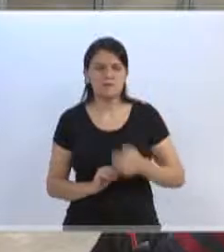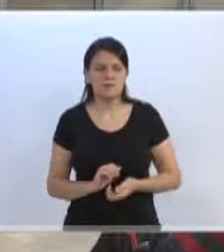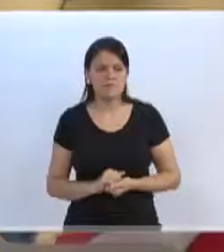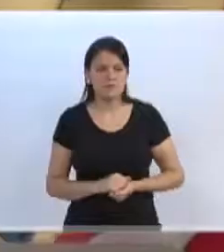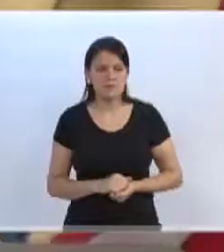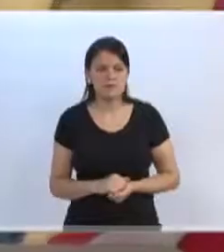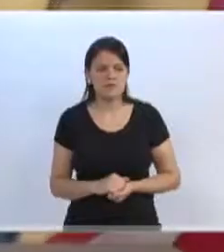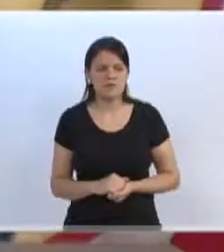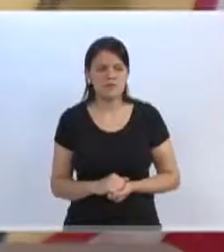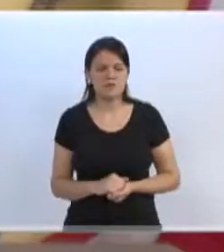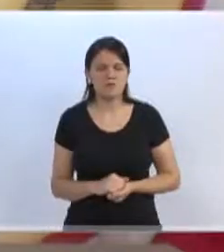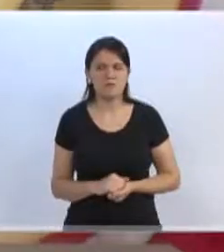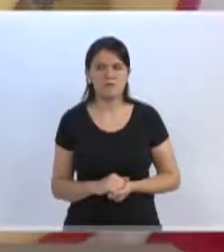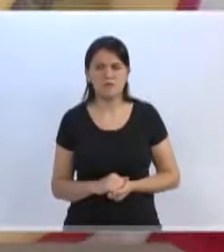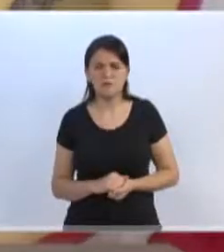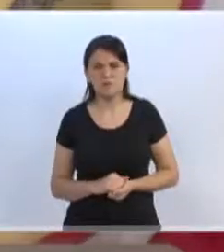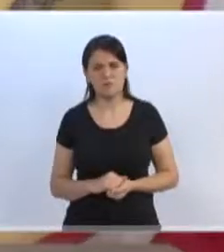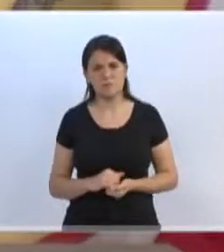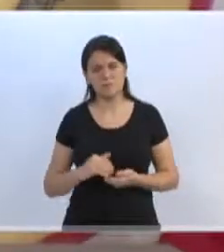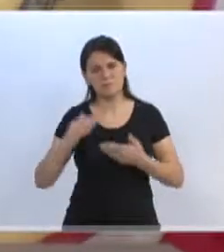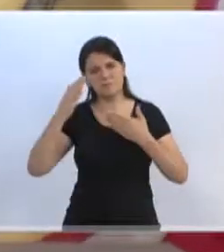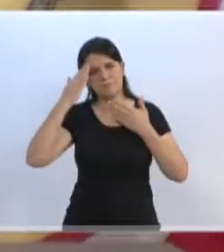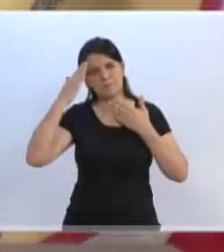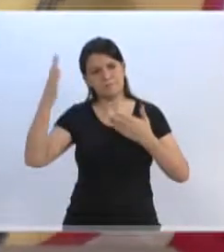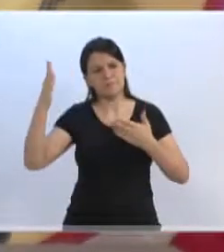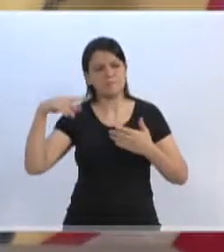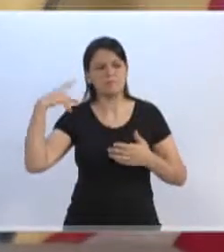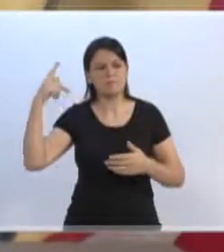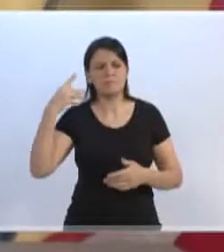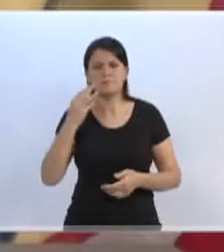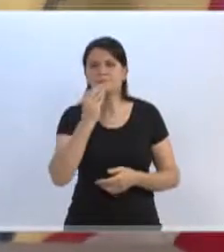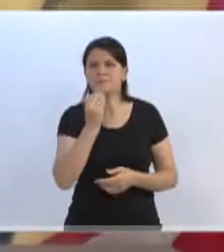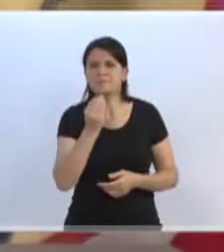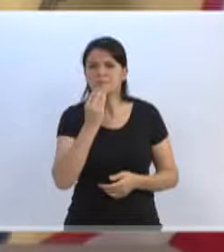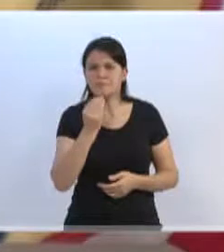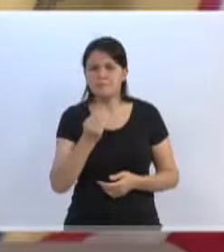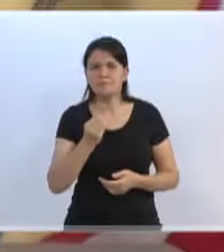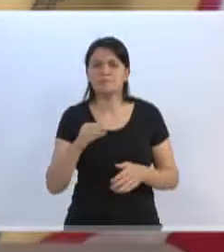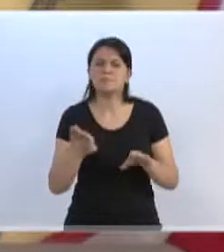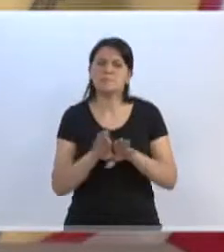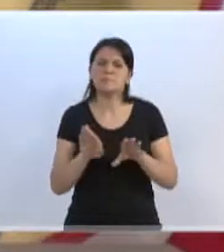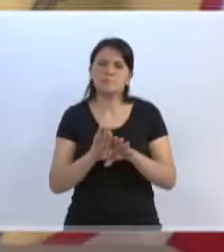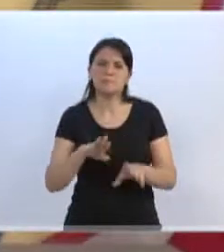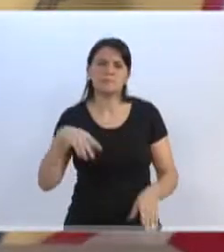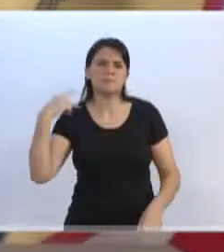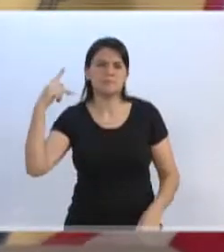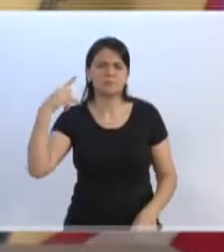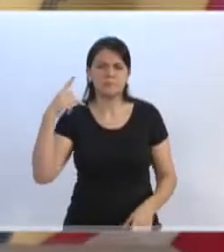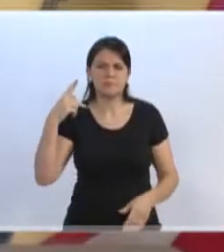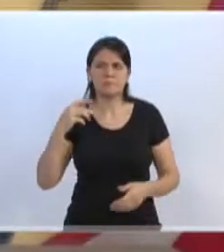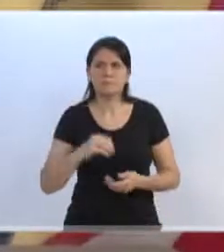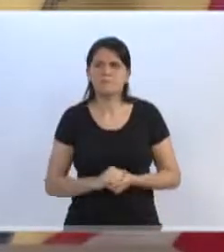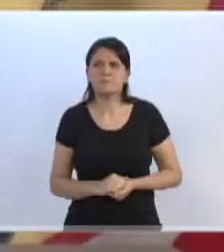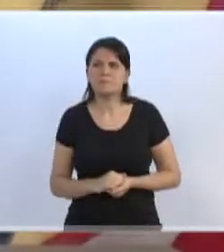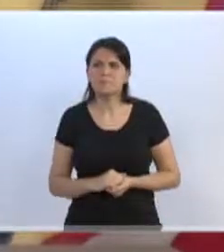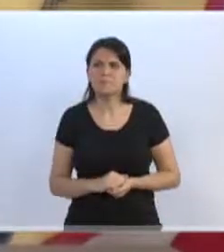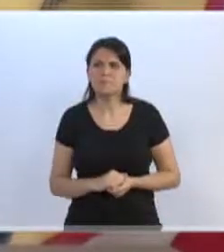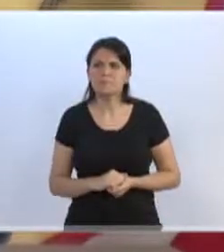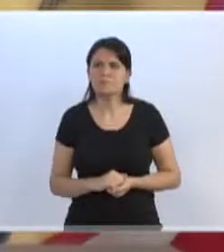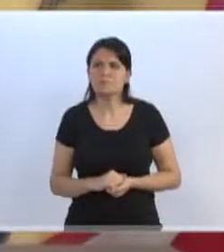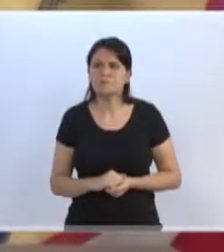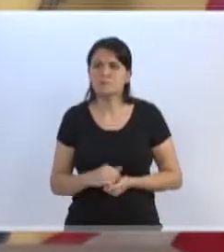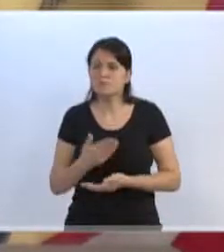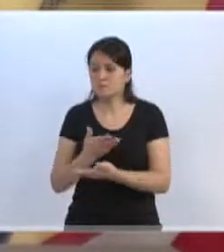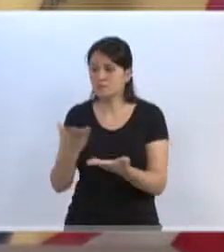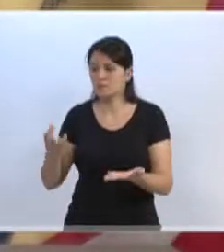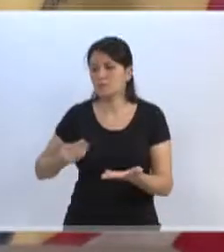muito obrigado o vereador bruno quick por hora com os amigos de trabalho colegas vereadores distinta platéia que nos